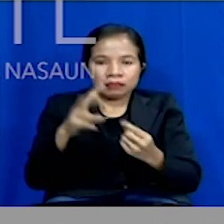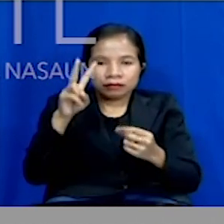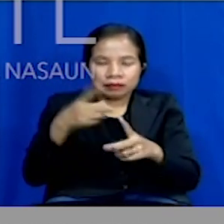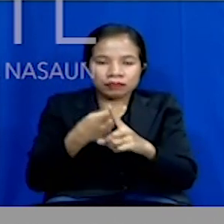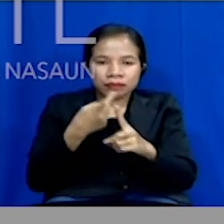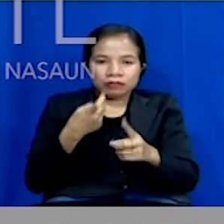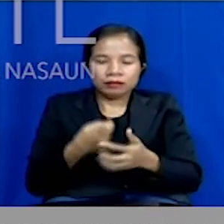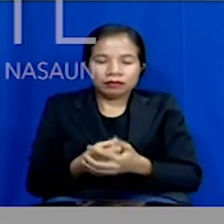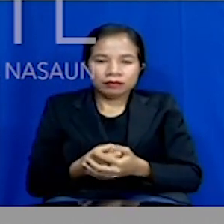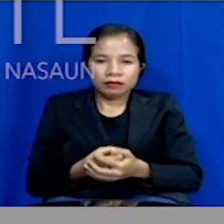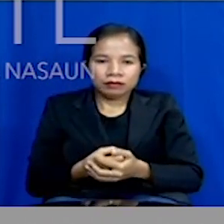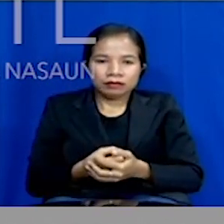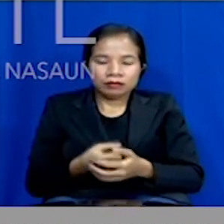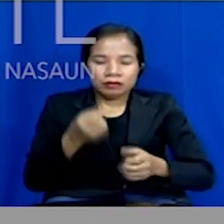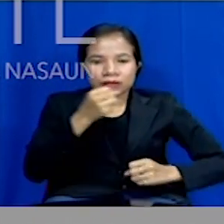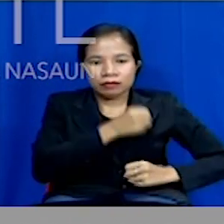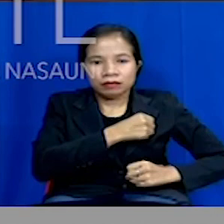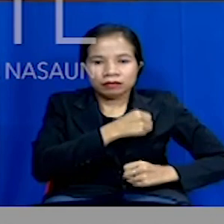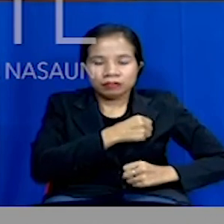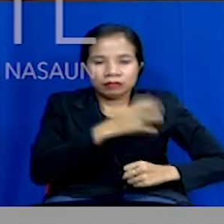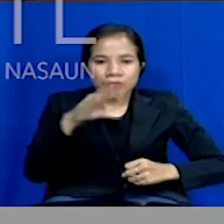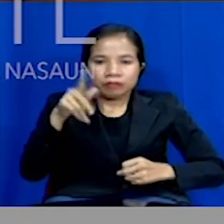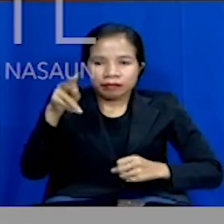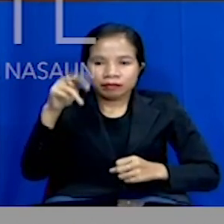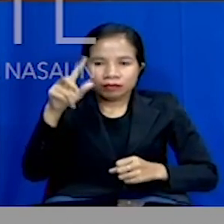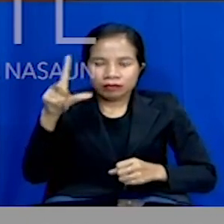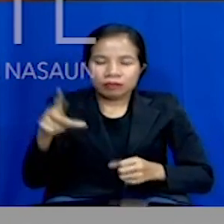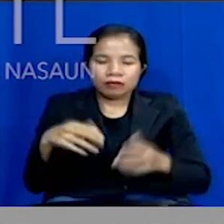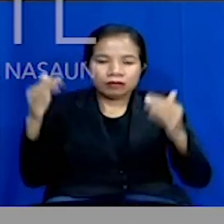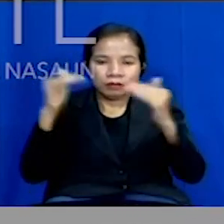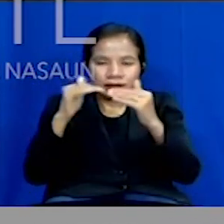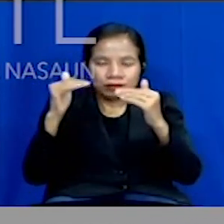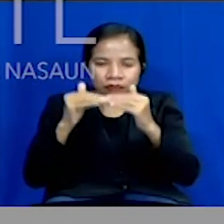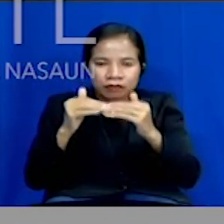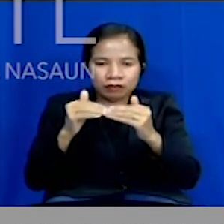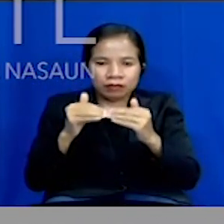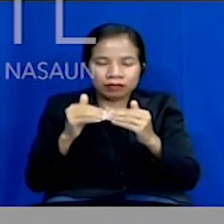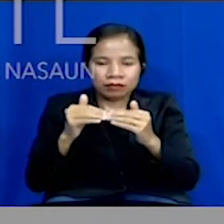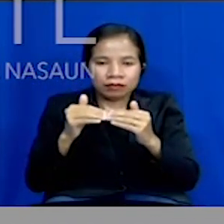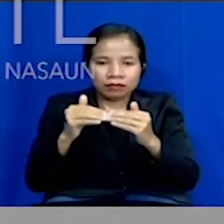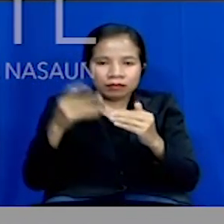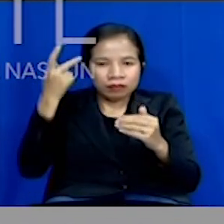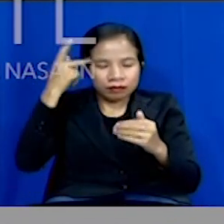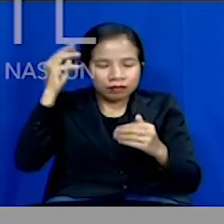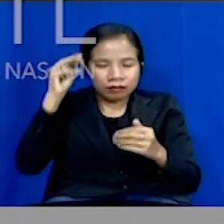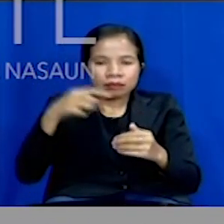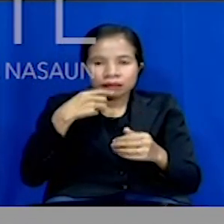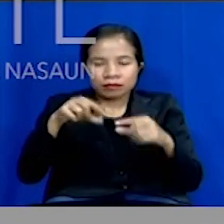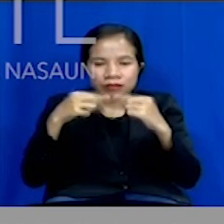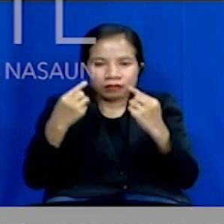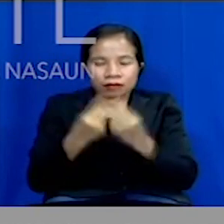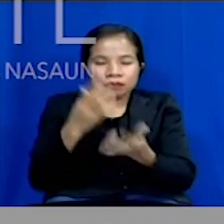composta por Forças Armadas e Polícia Nacional. Durante Soromuto, chefe governo orienta a equipa